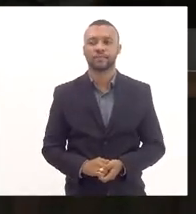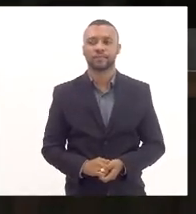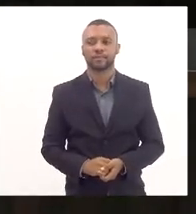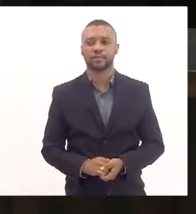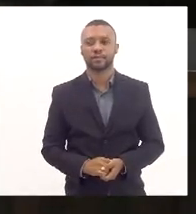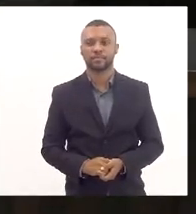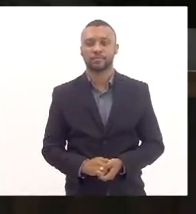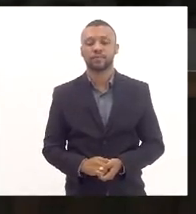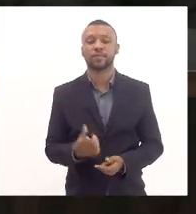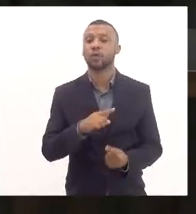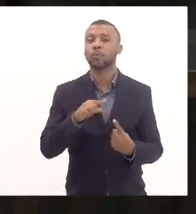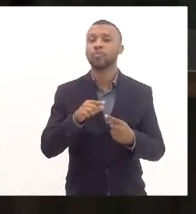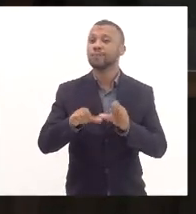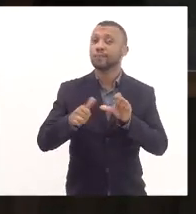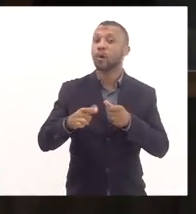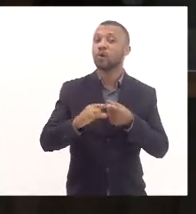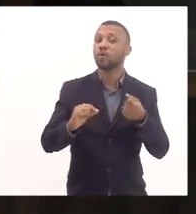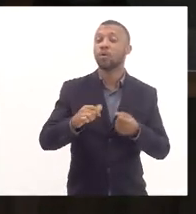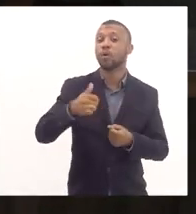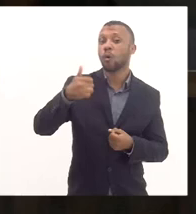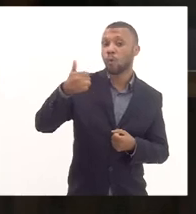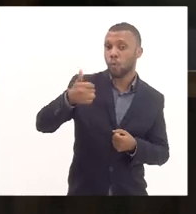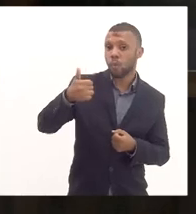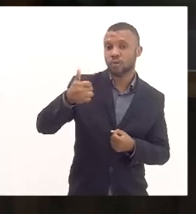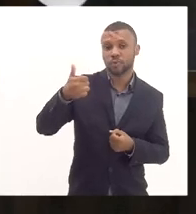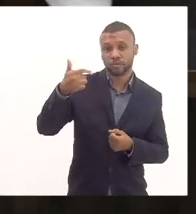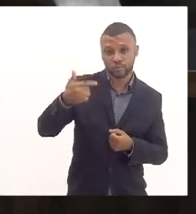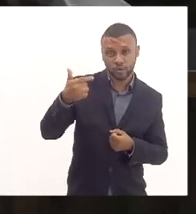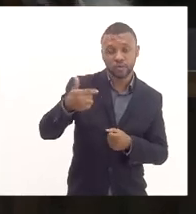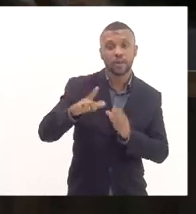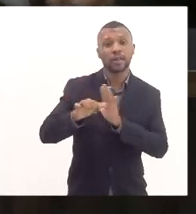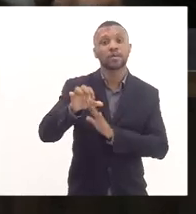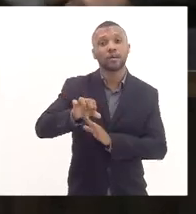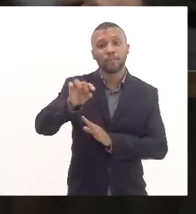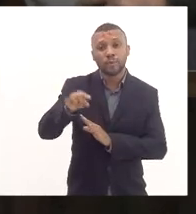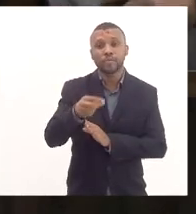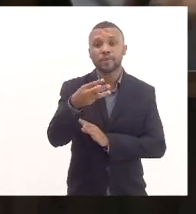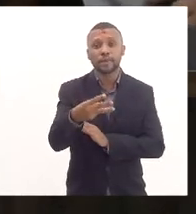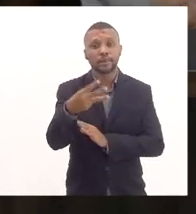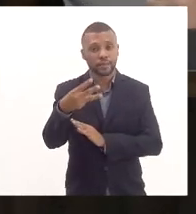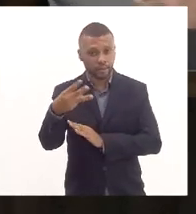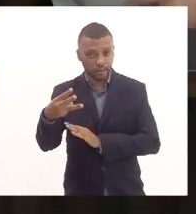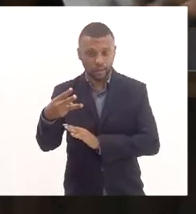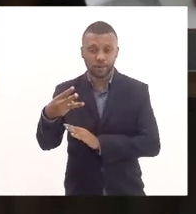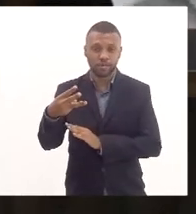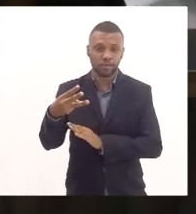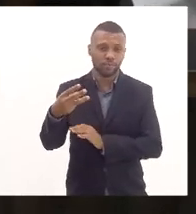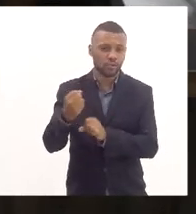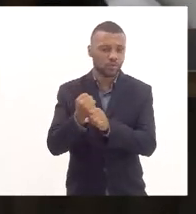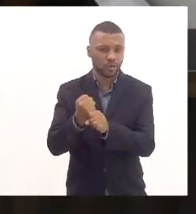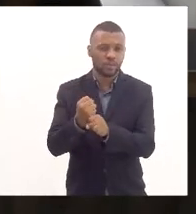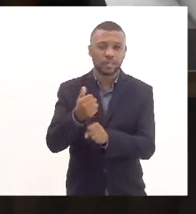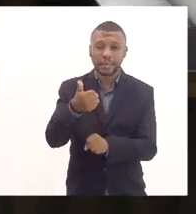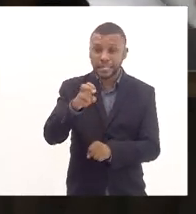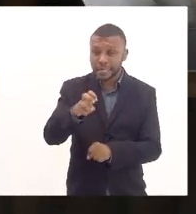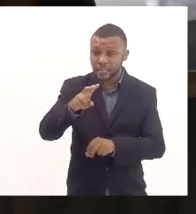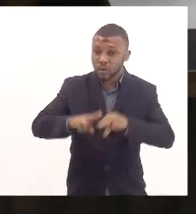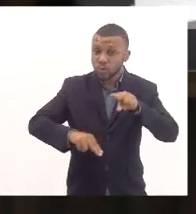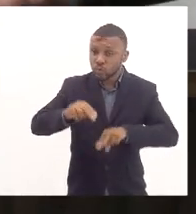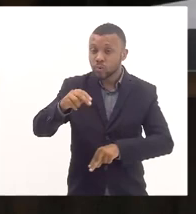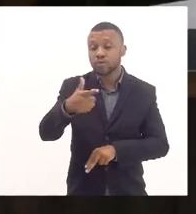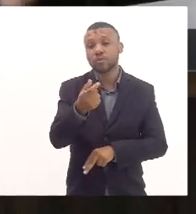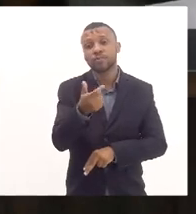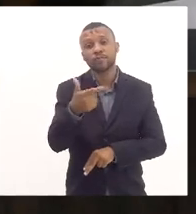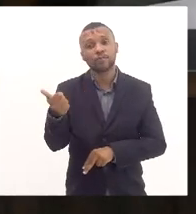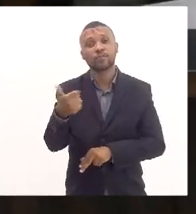que altera os artigos 12 da lei 9333 de 15 de junho de 21 inclui do